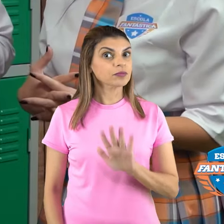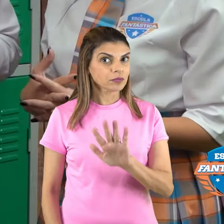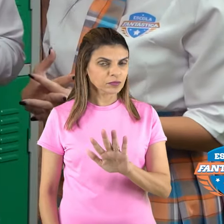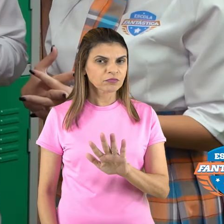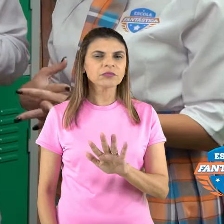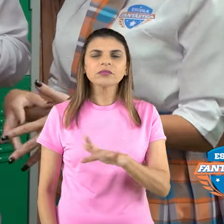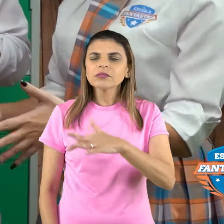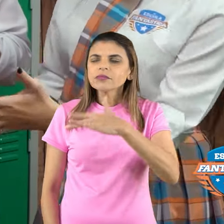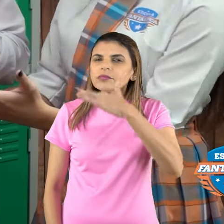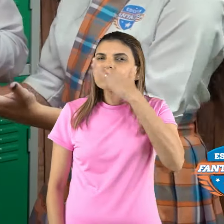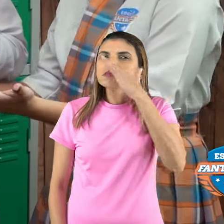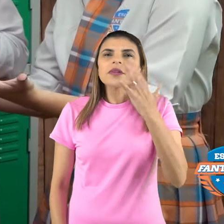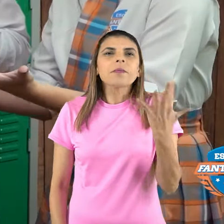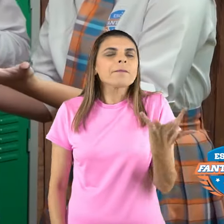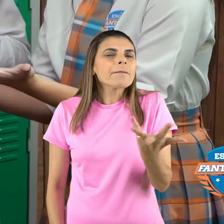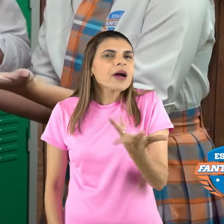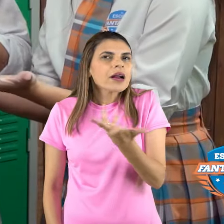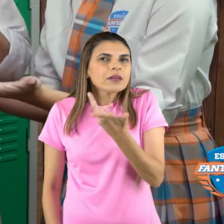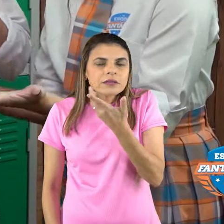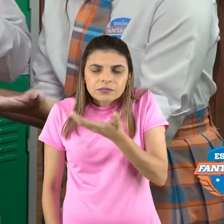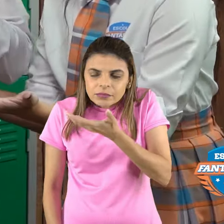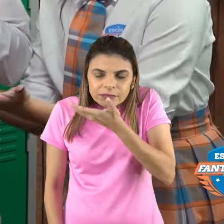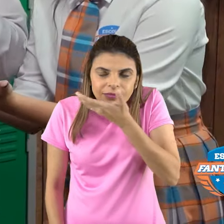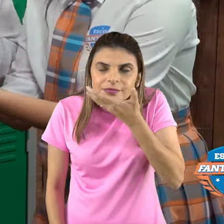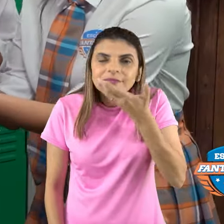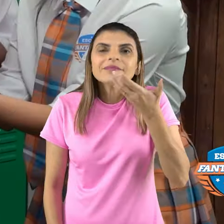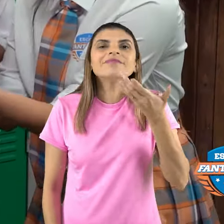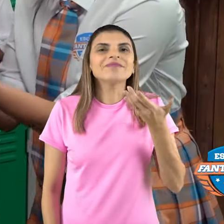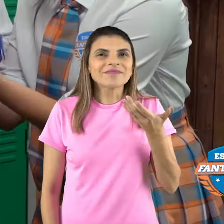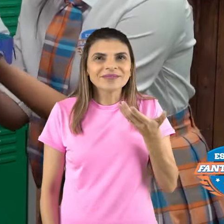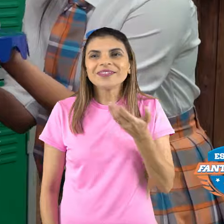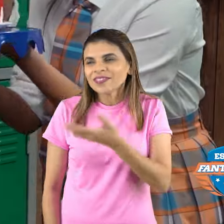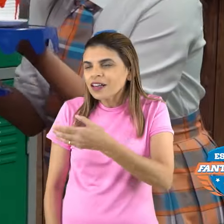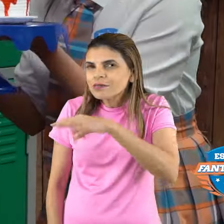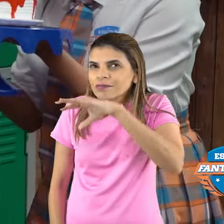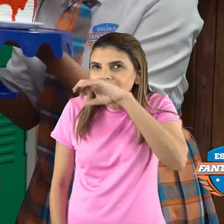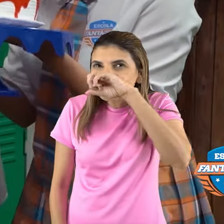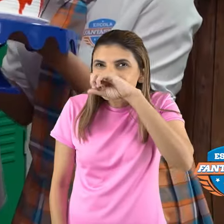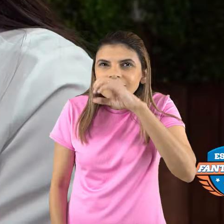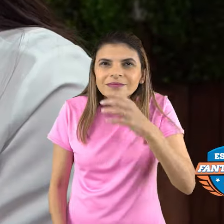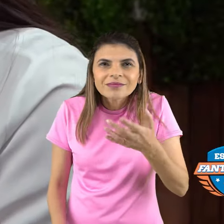que cheiro maravilhoso esse bolo tem. Hum, quer cheirar um pouquinho?